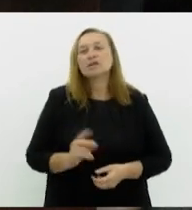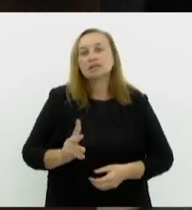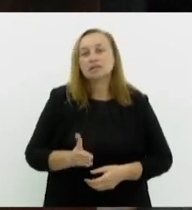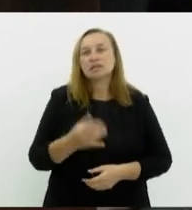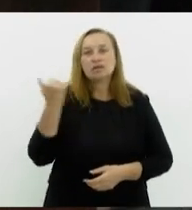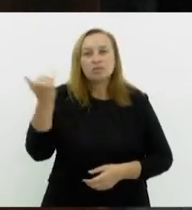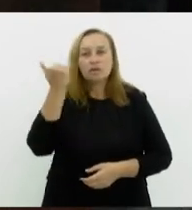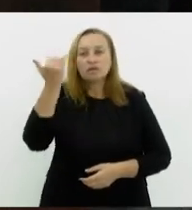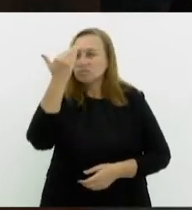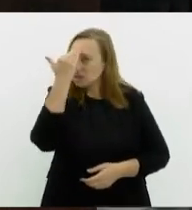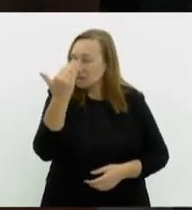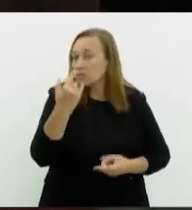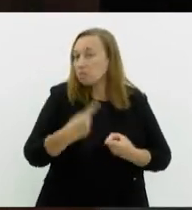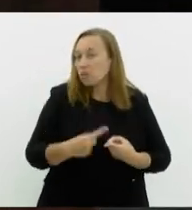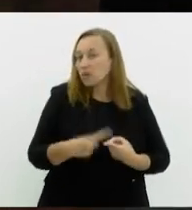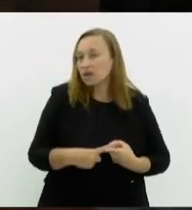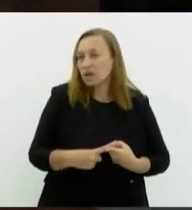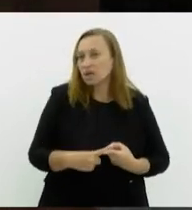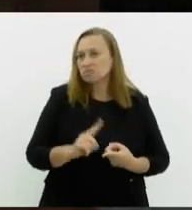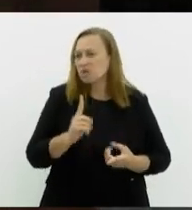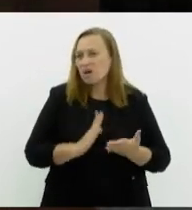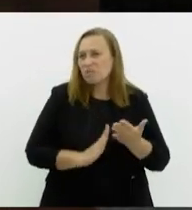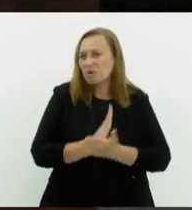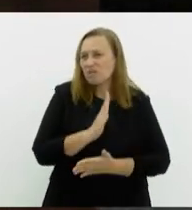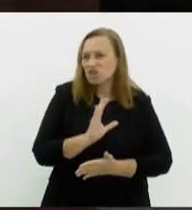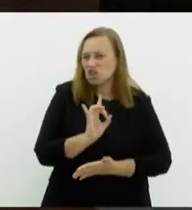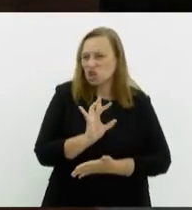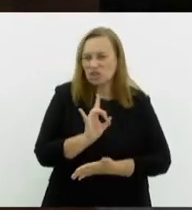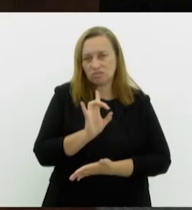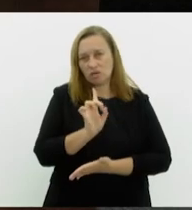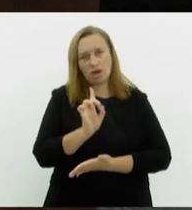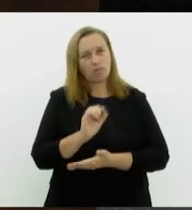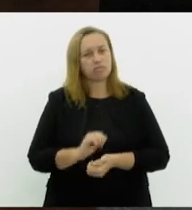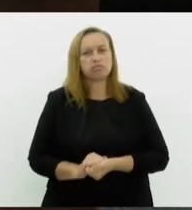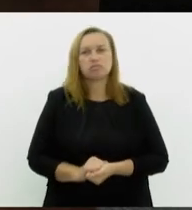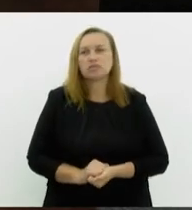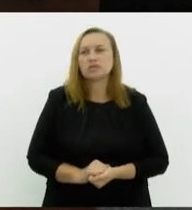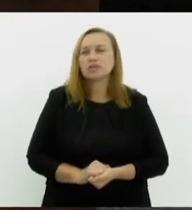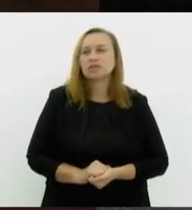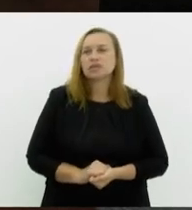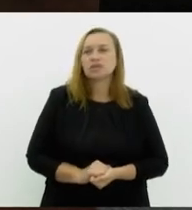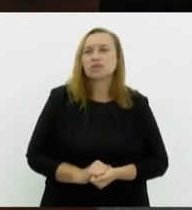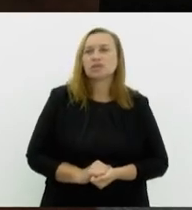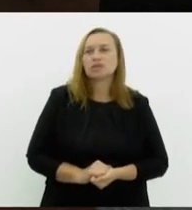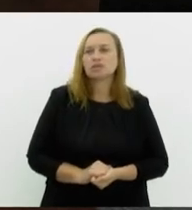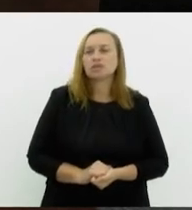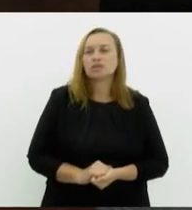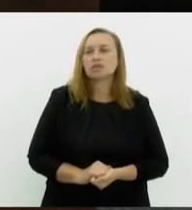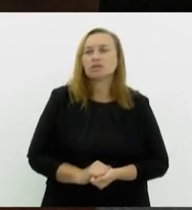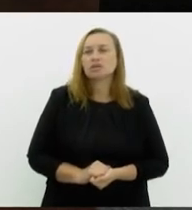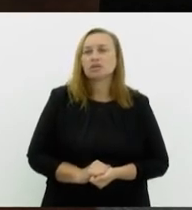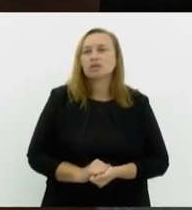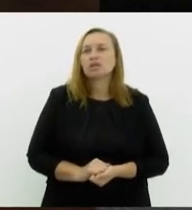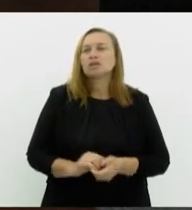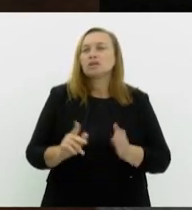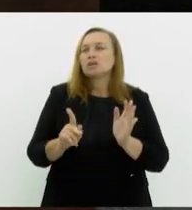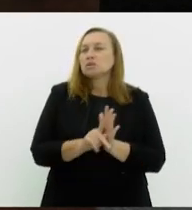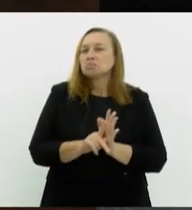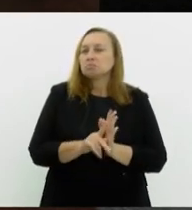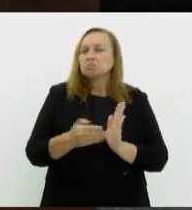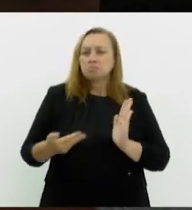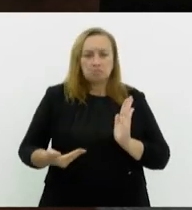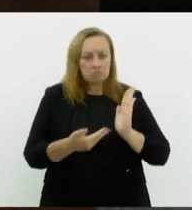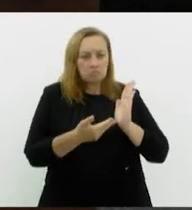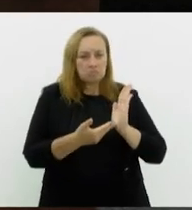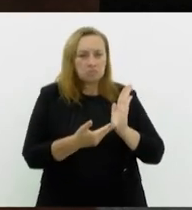importante agradecer, porque a gente não aprova nada sozinho, né? E dizer que esse projeto é um projeto que